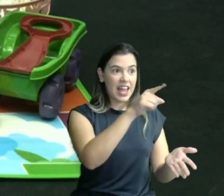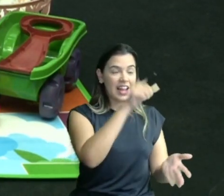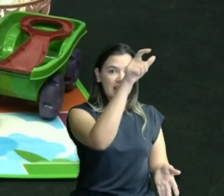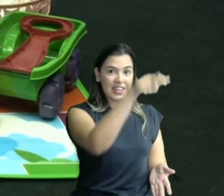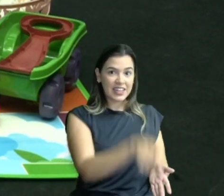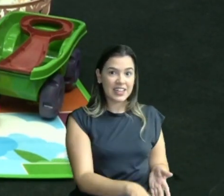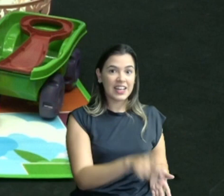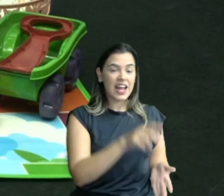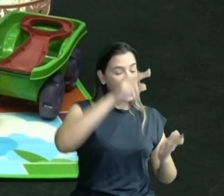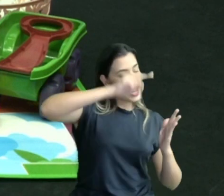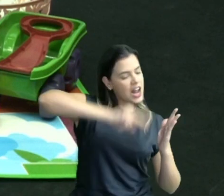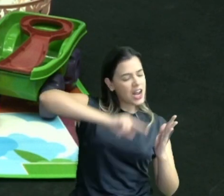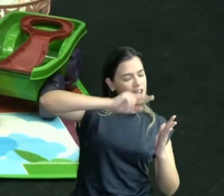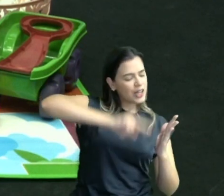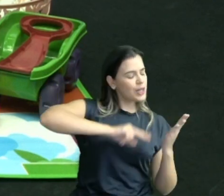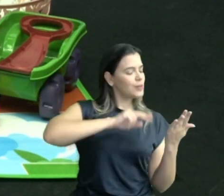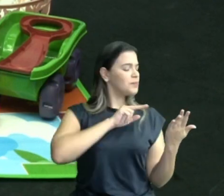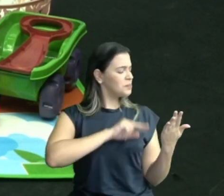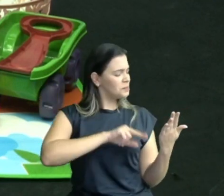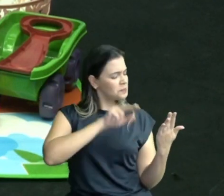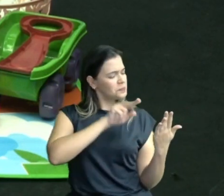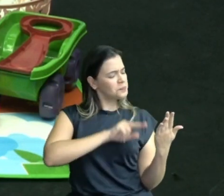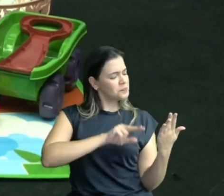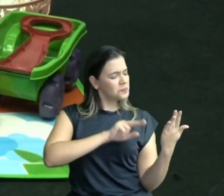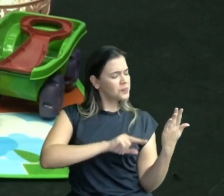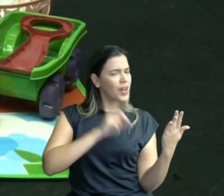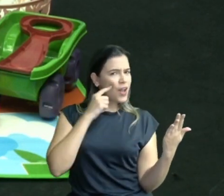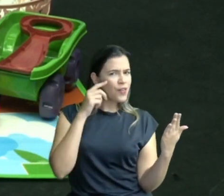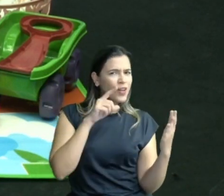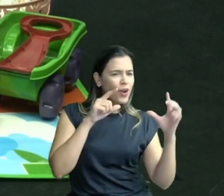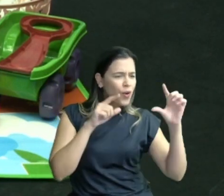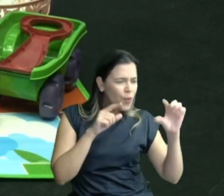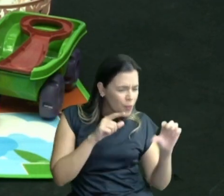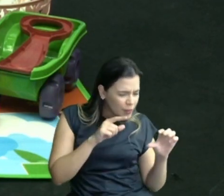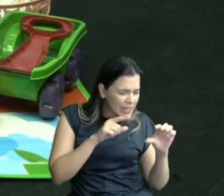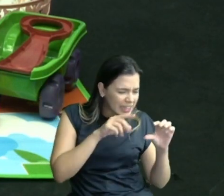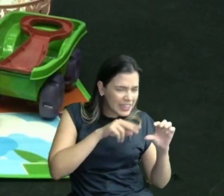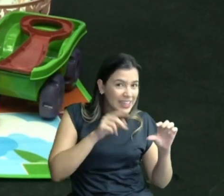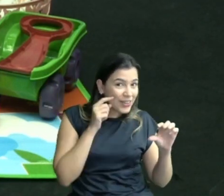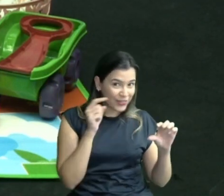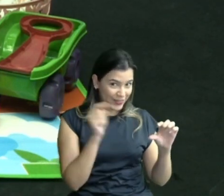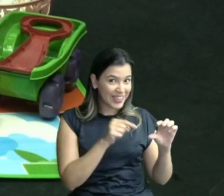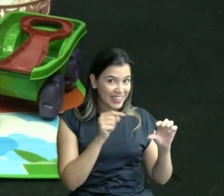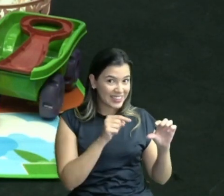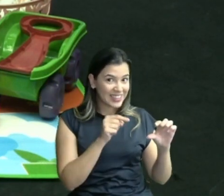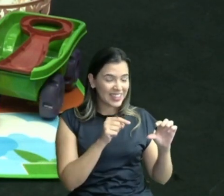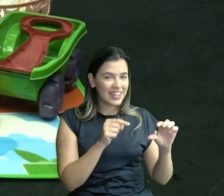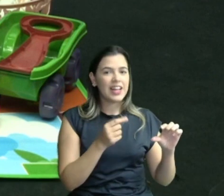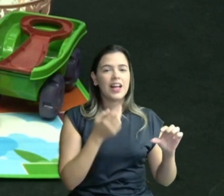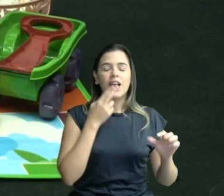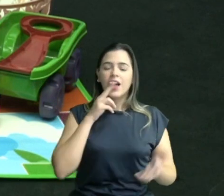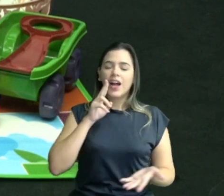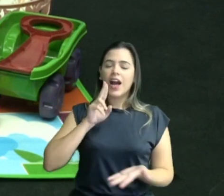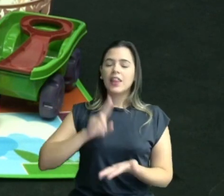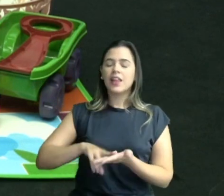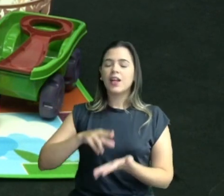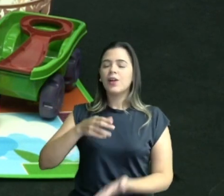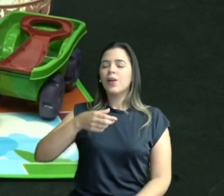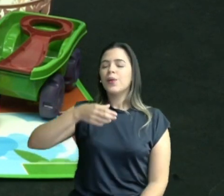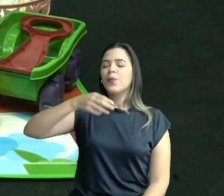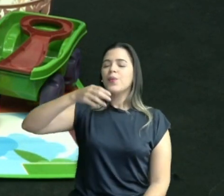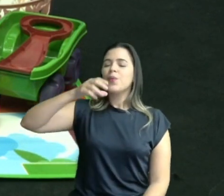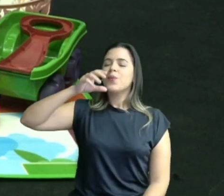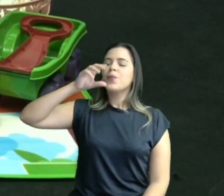gigante Lia um músculo cartão postal olha aqui quando era pequenininho para gigantes o carteiro matava a sede